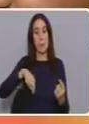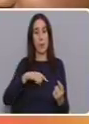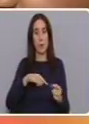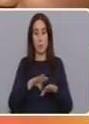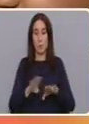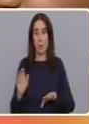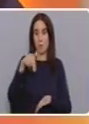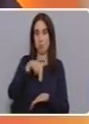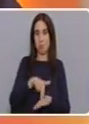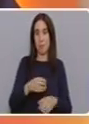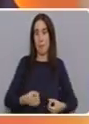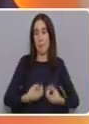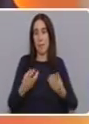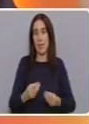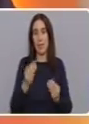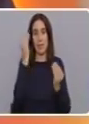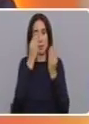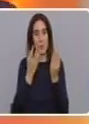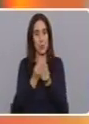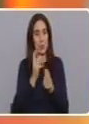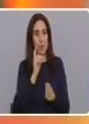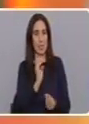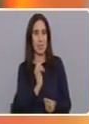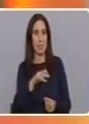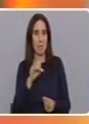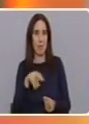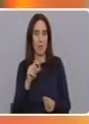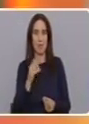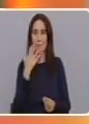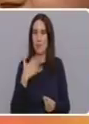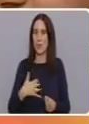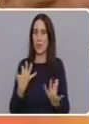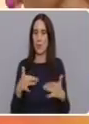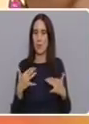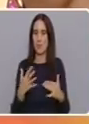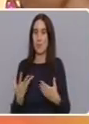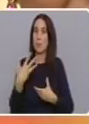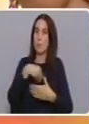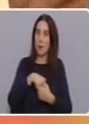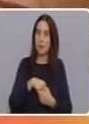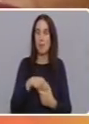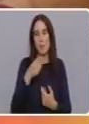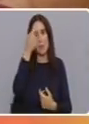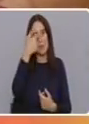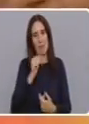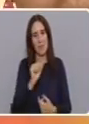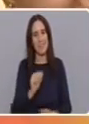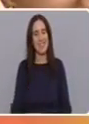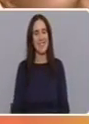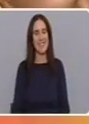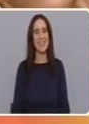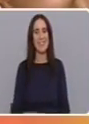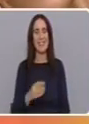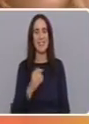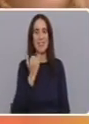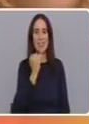em palco e partilhar os camarins com a Simone é um privilégio gigante. Não, fazermos parte também da sua história. Boa, FF, parabéns a